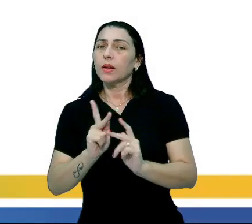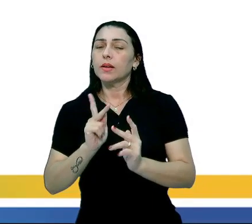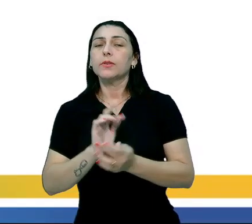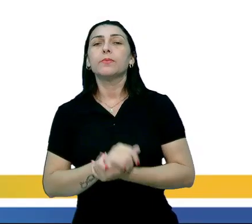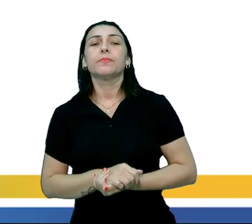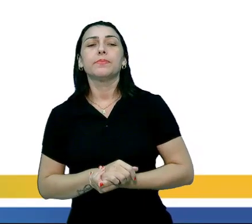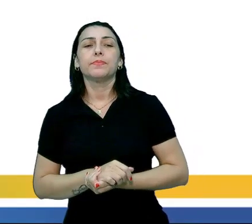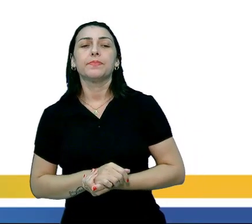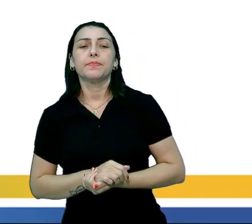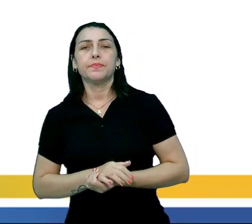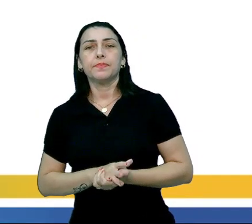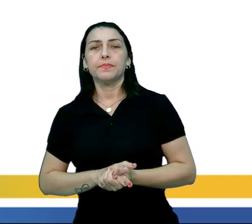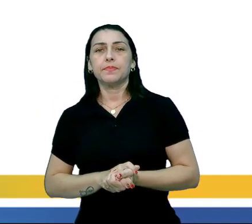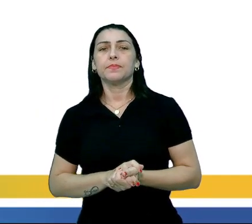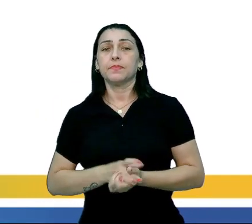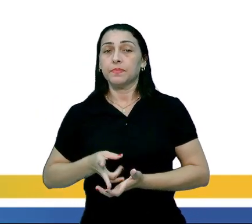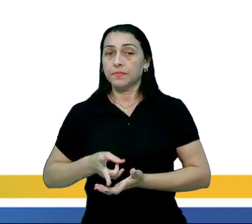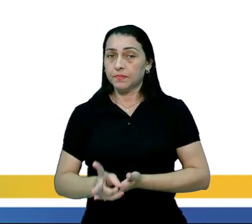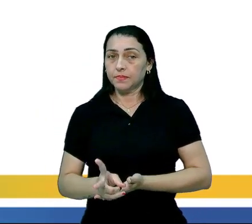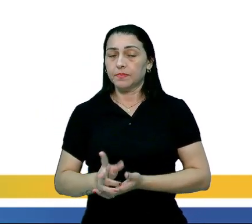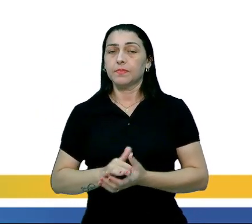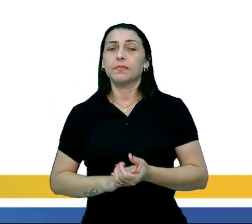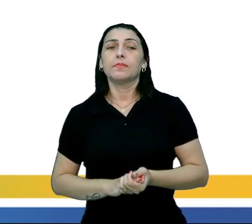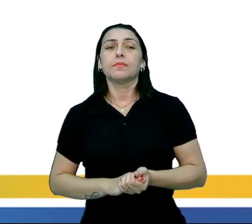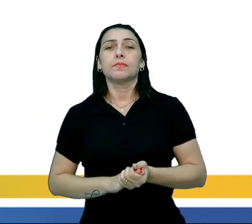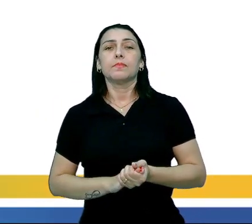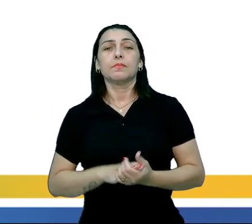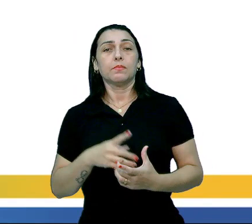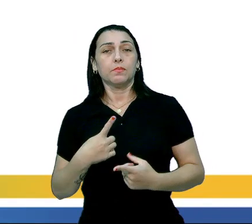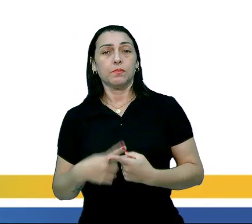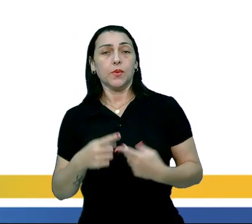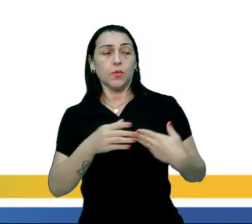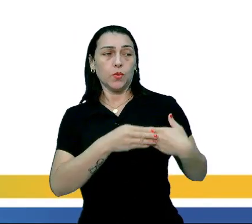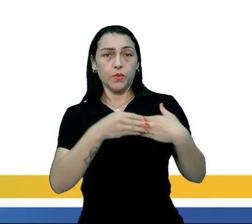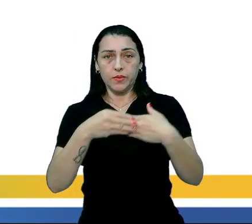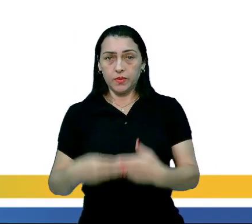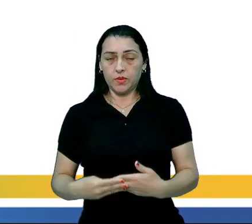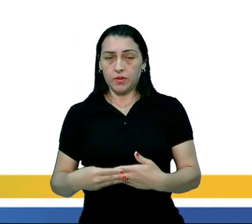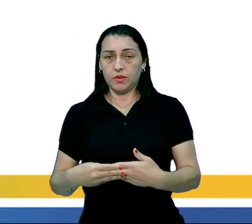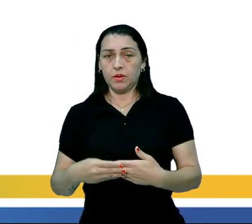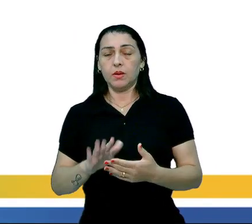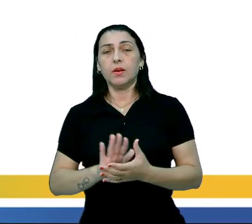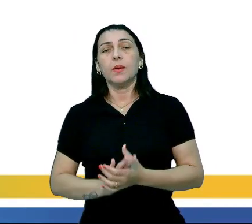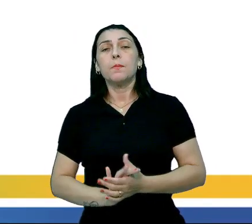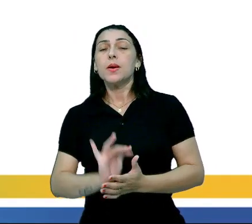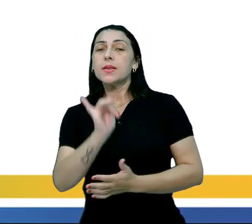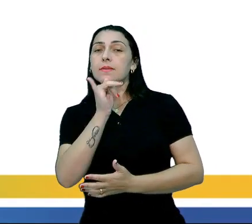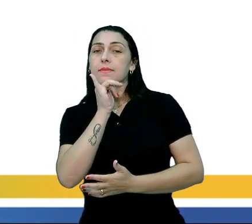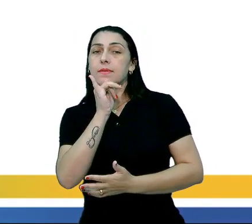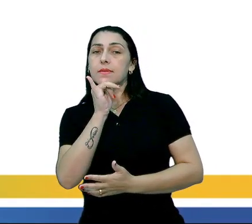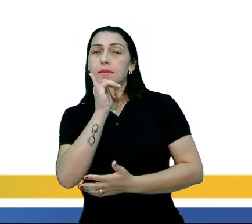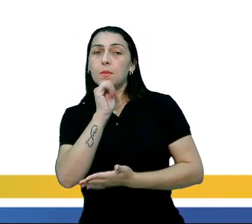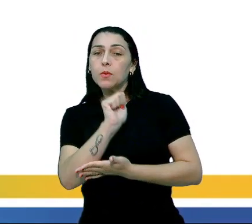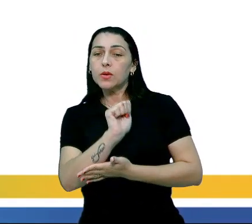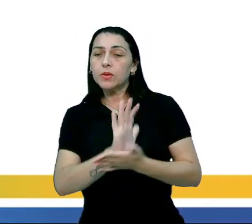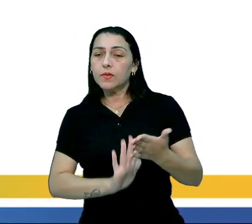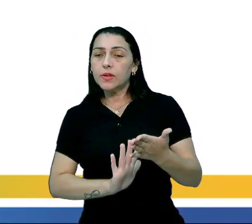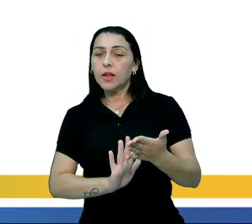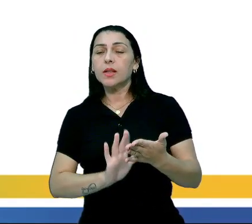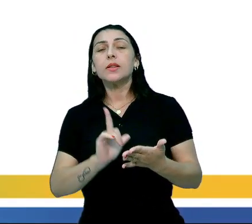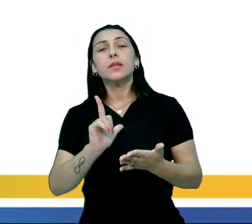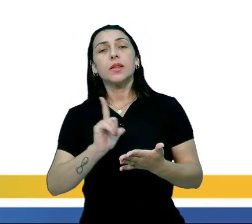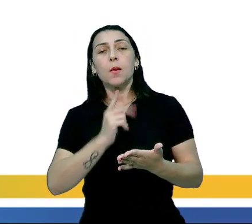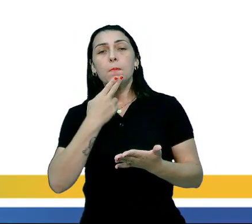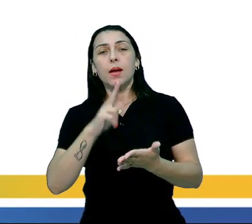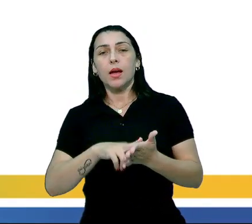ok? Então, vamos continuar, porque nós trouxemos um exemplo de uma atividade, né, que nós temos